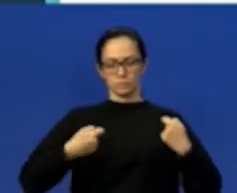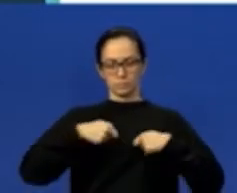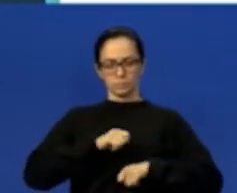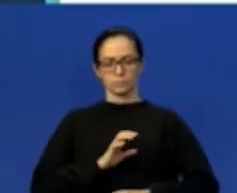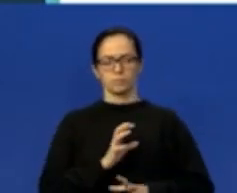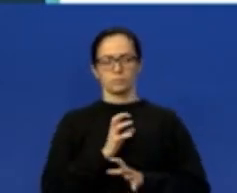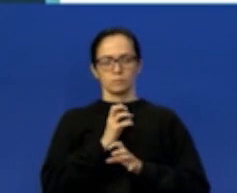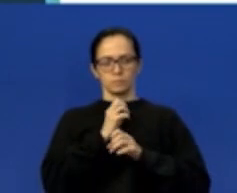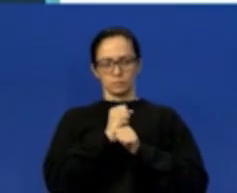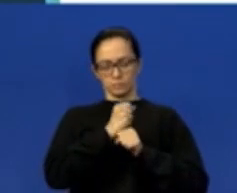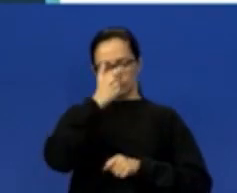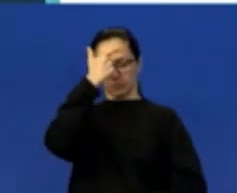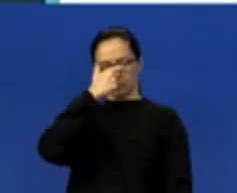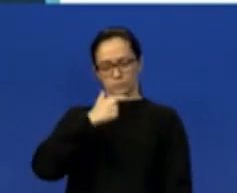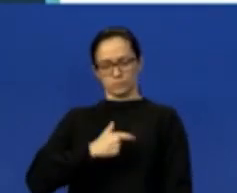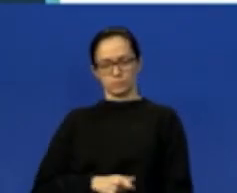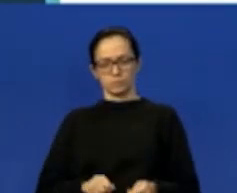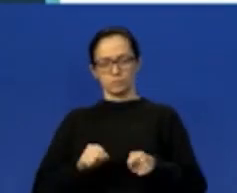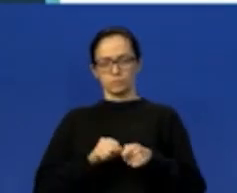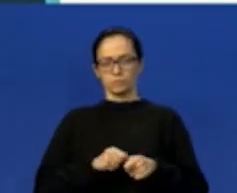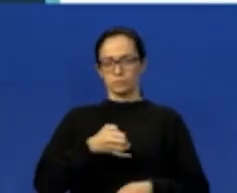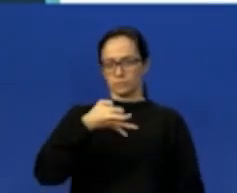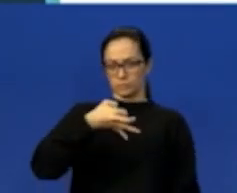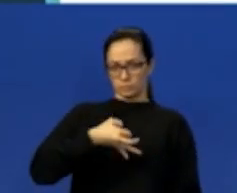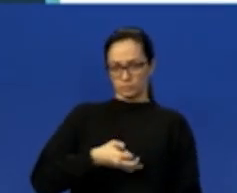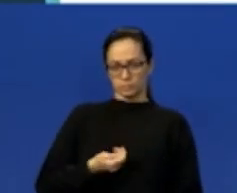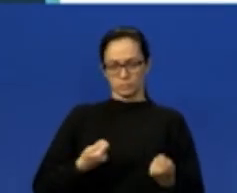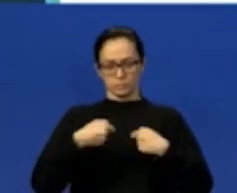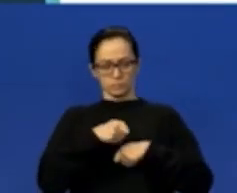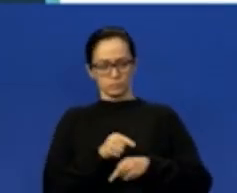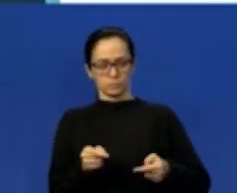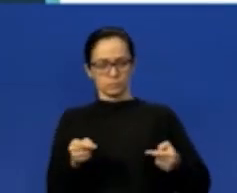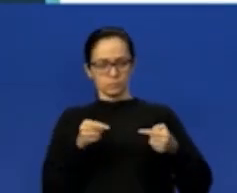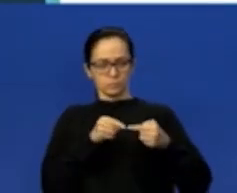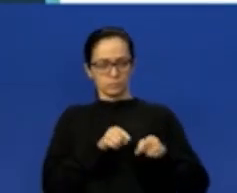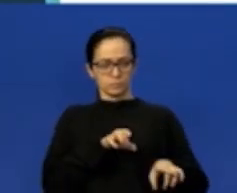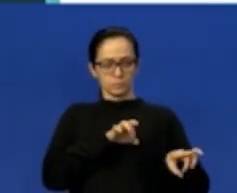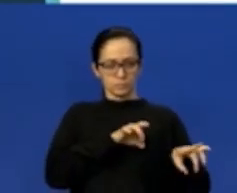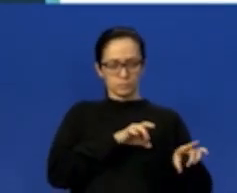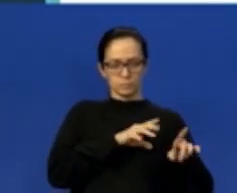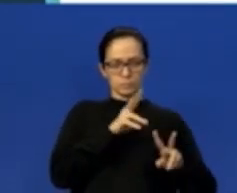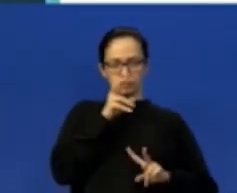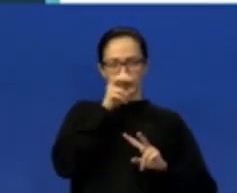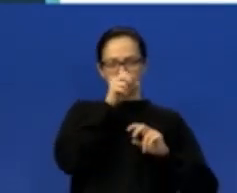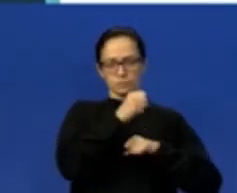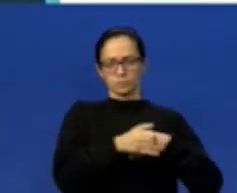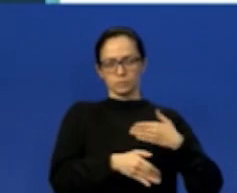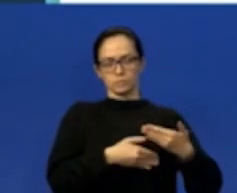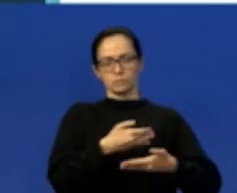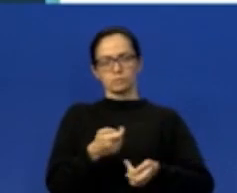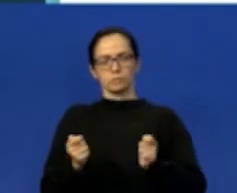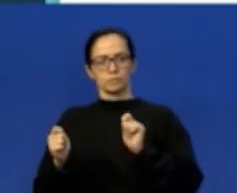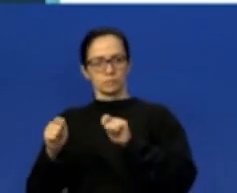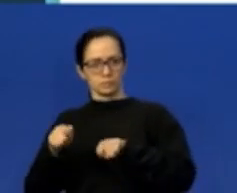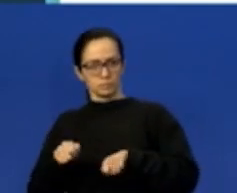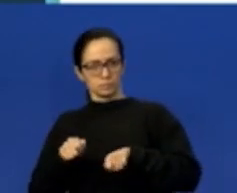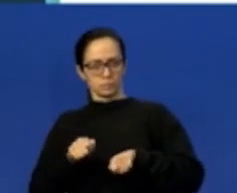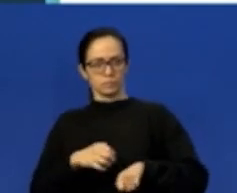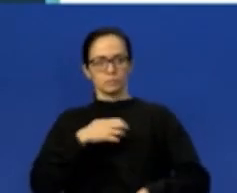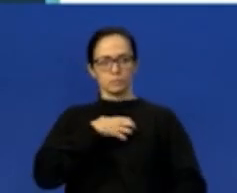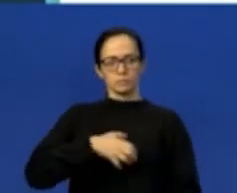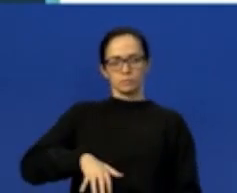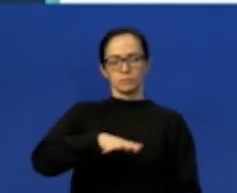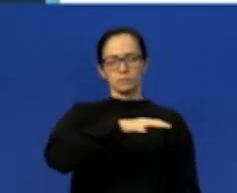tonicidade psicomotora, você precisa combinar habilidade e força. Isso vai trazendo ao idoso, né,